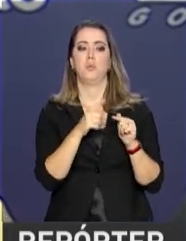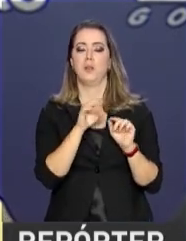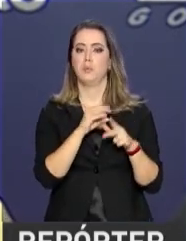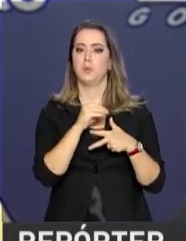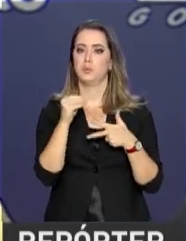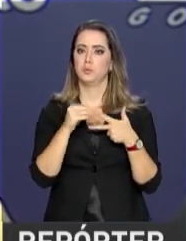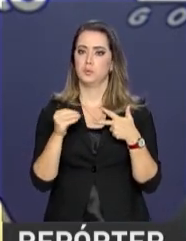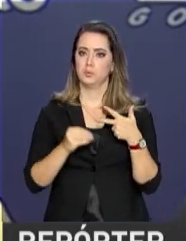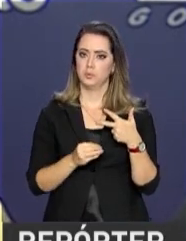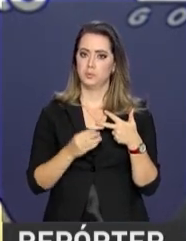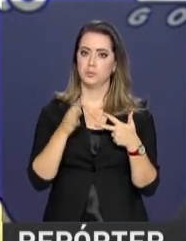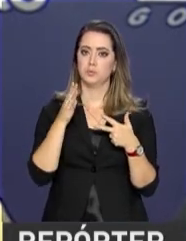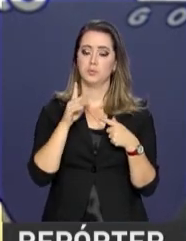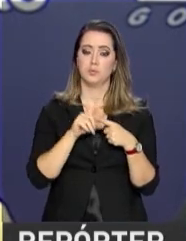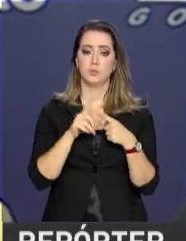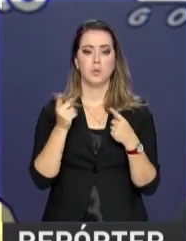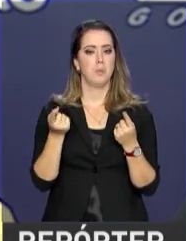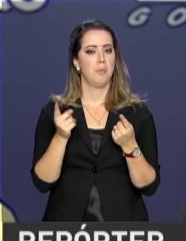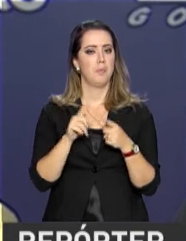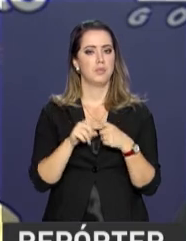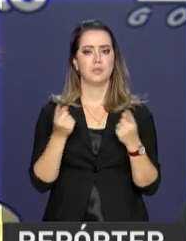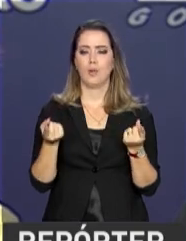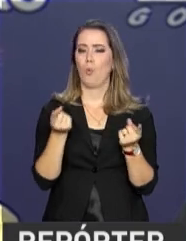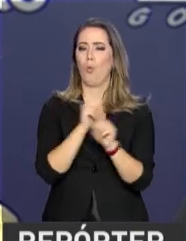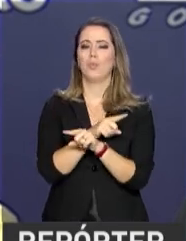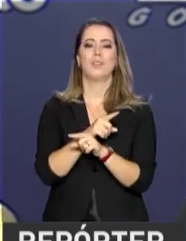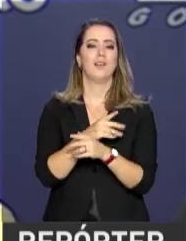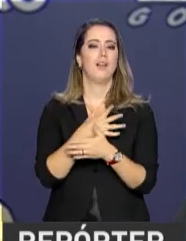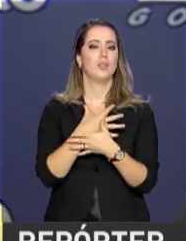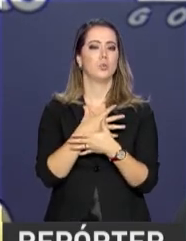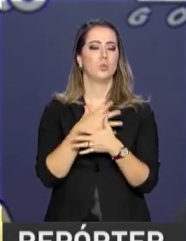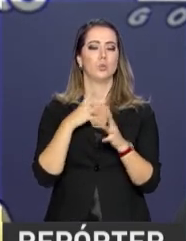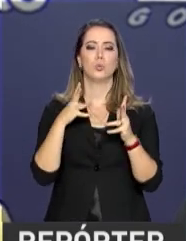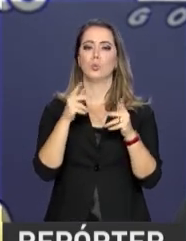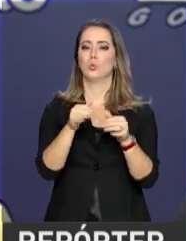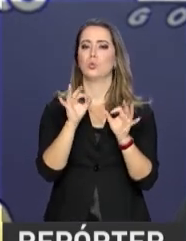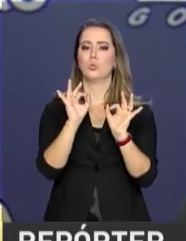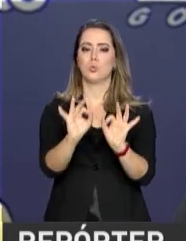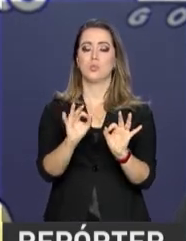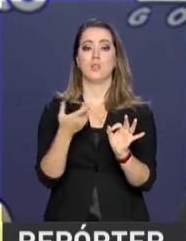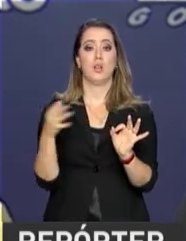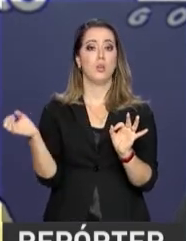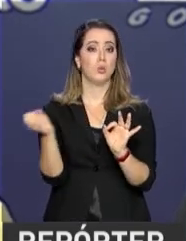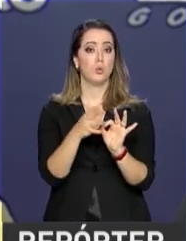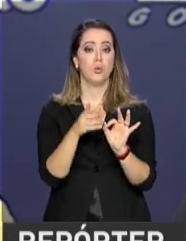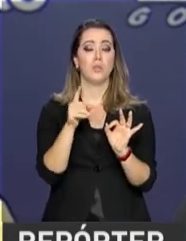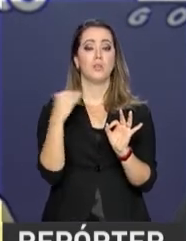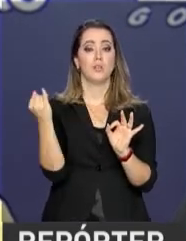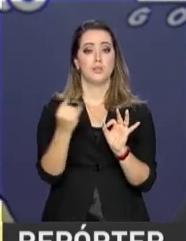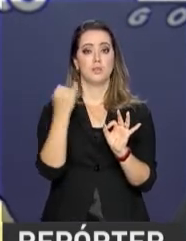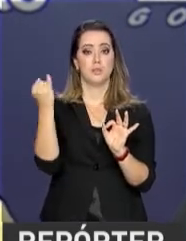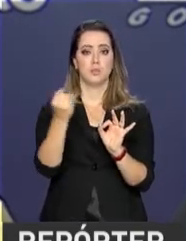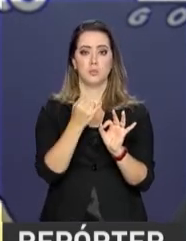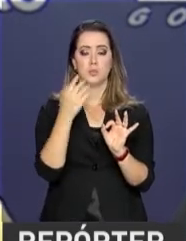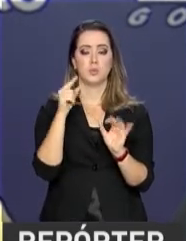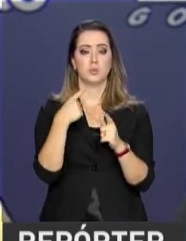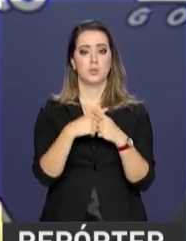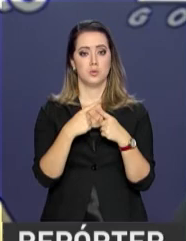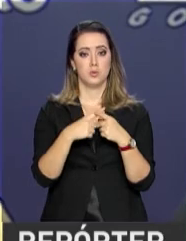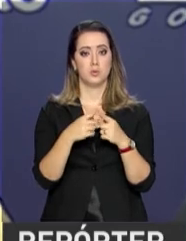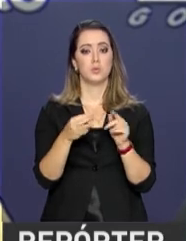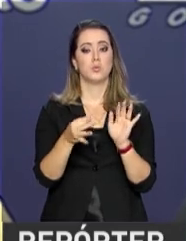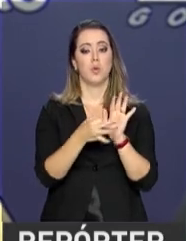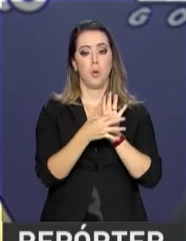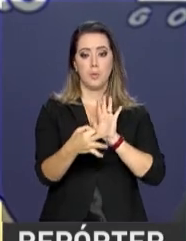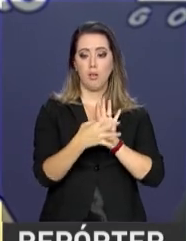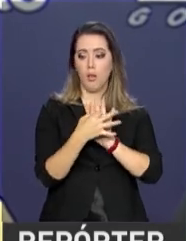a segurança do exame muito pelo contrário é nós tivemos aí novidades que foram fruto inclusive de